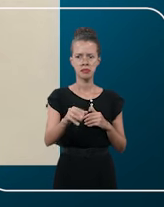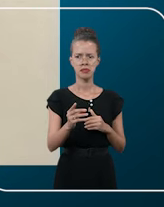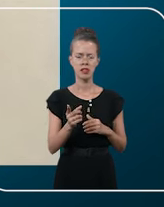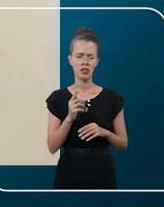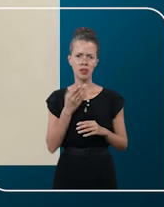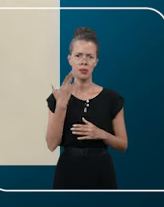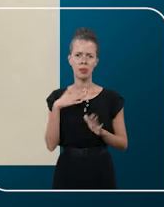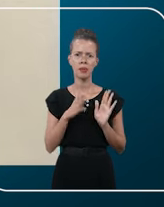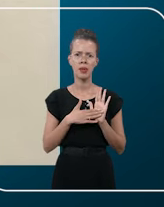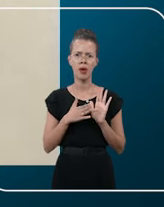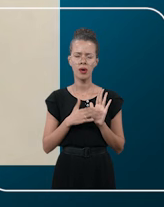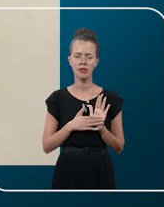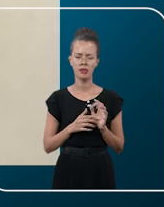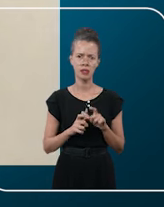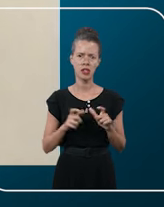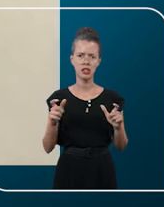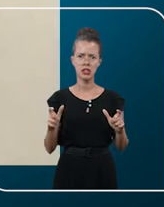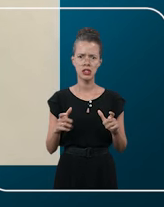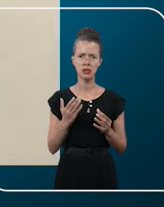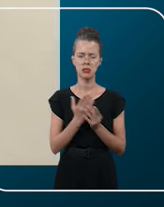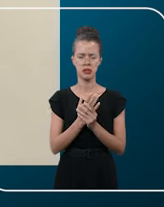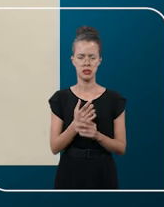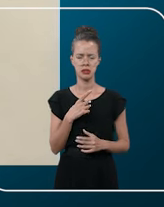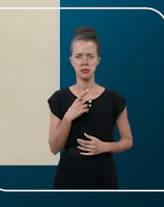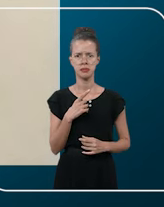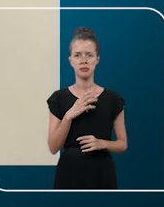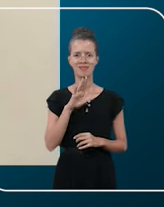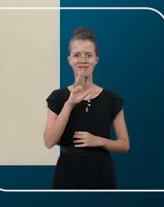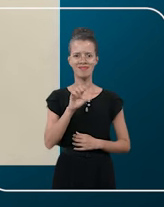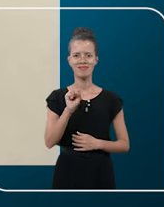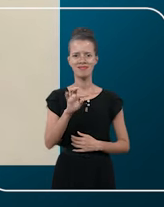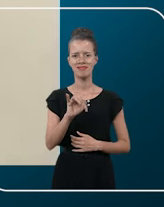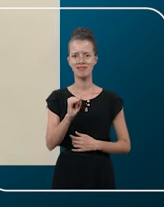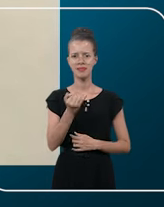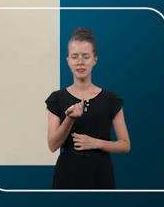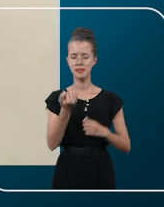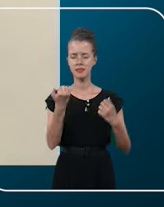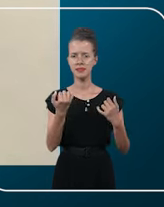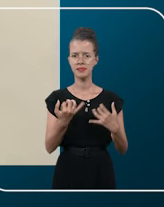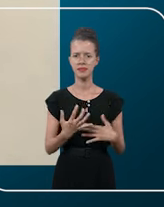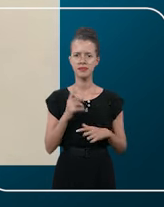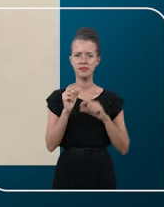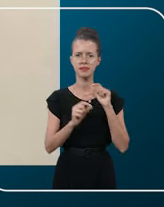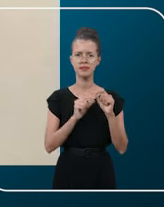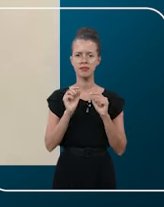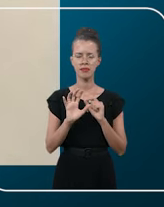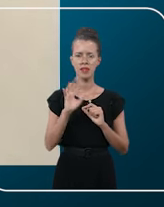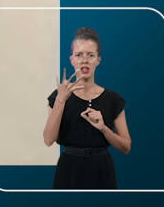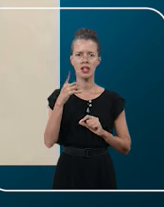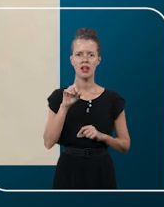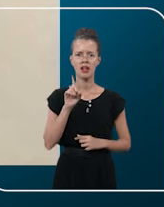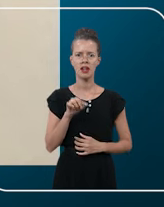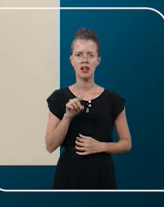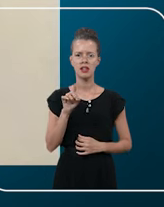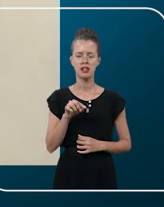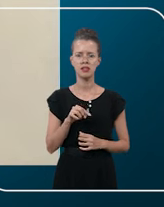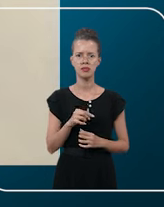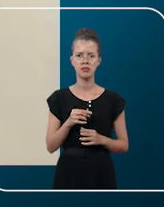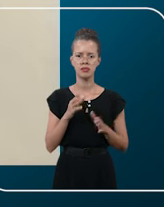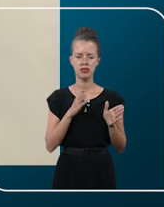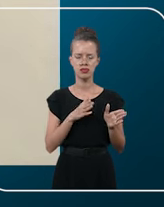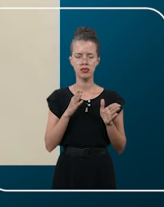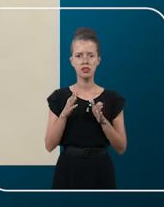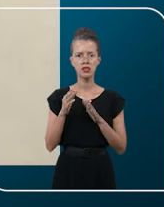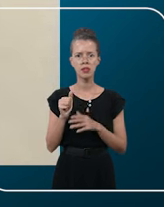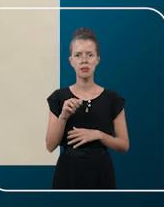dos casos. Mas o STJ, né, ele tem aí adotado o que a gente chama de modelo bifásico. Num